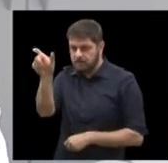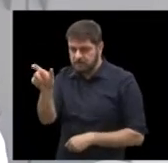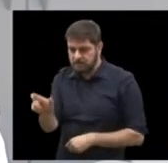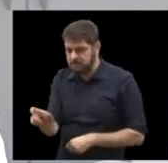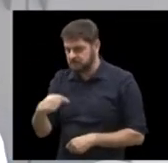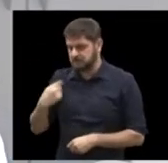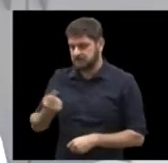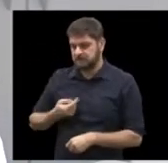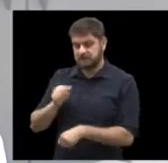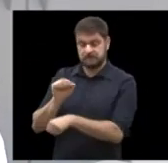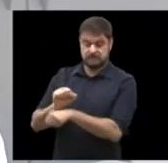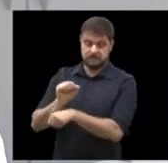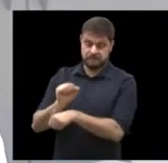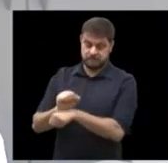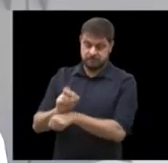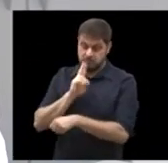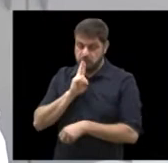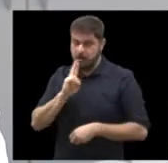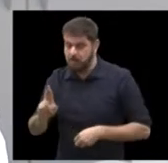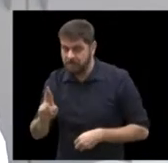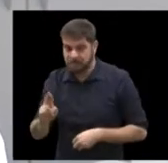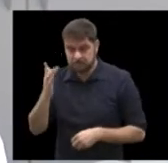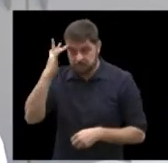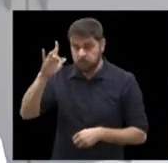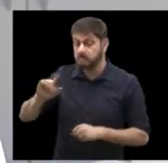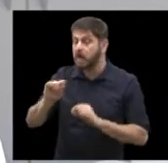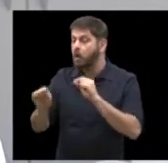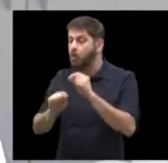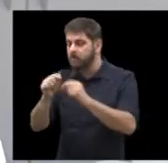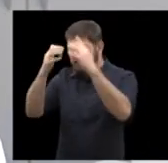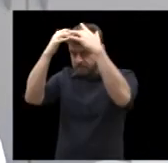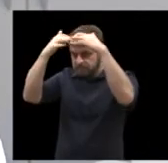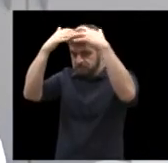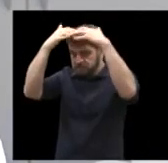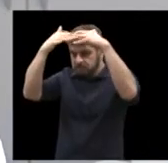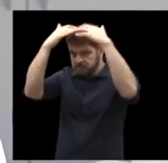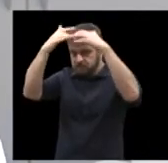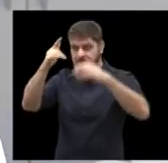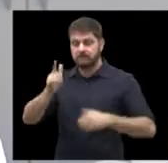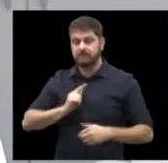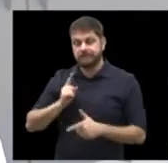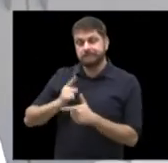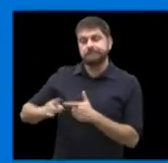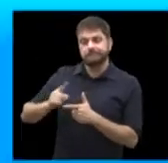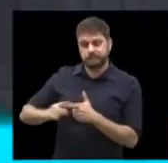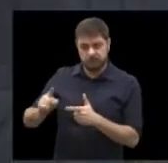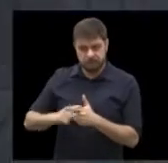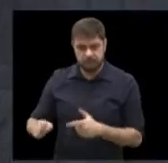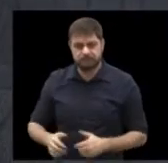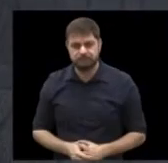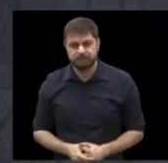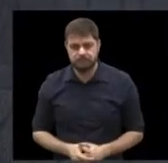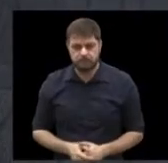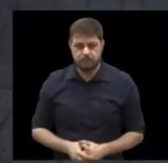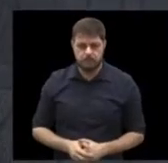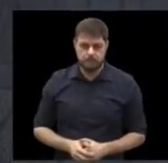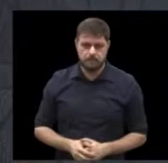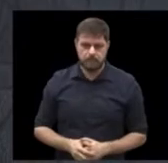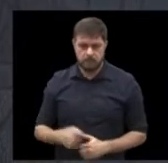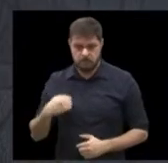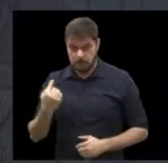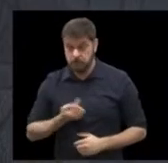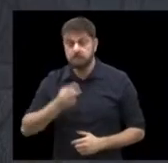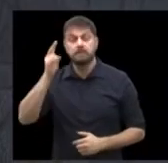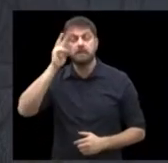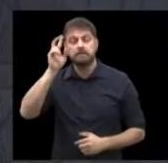até porque a gente não sabe o que tanto do sistema nervoso dele foi totalmente afetado. Mas é uma coisa que a gente tem